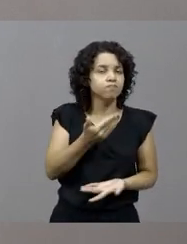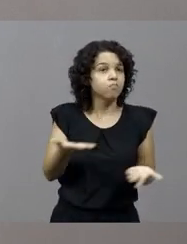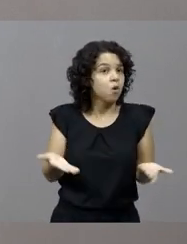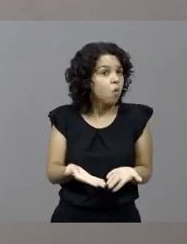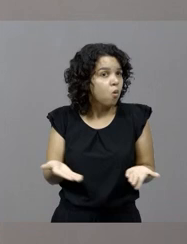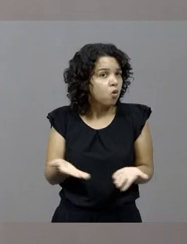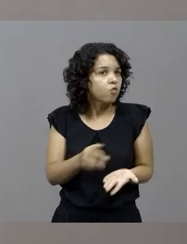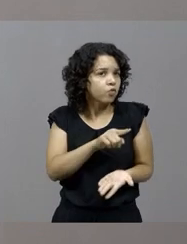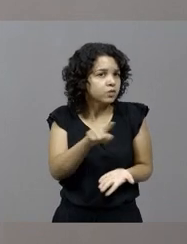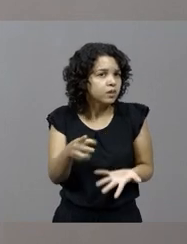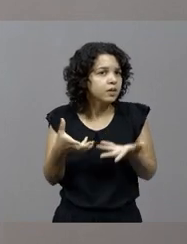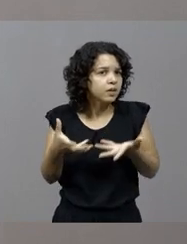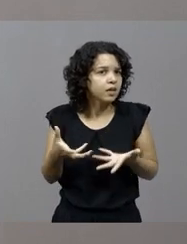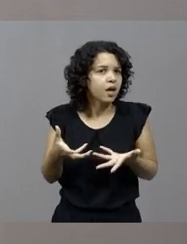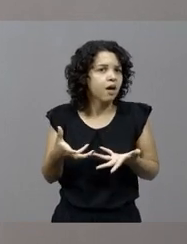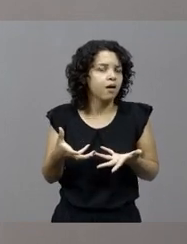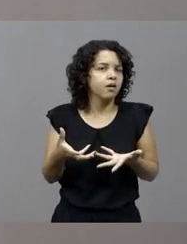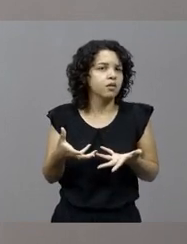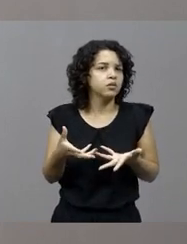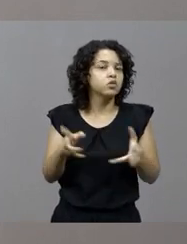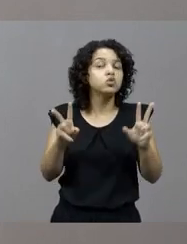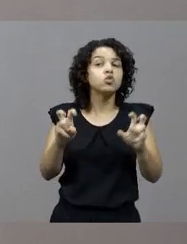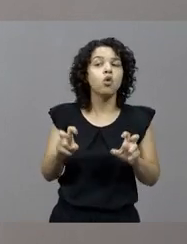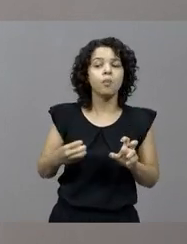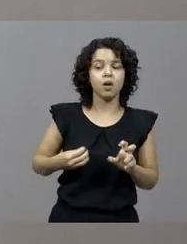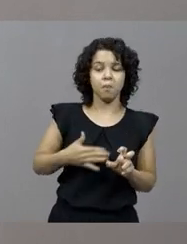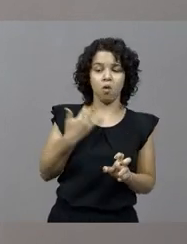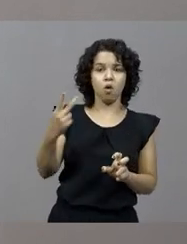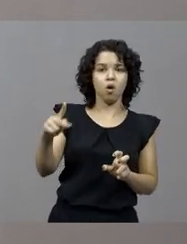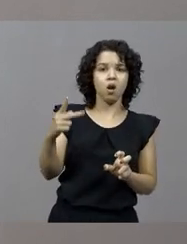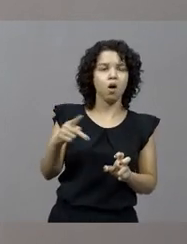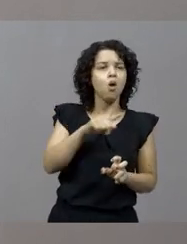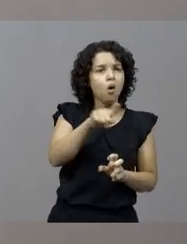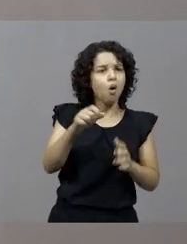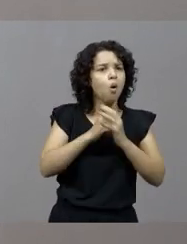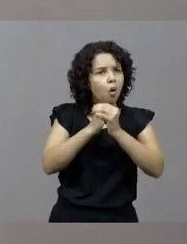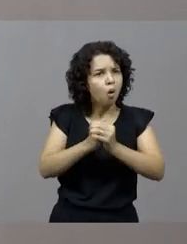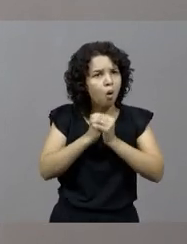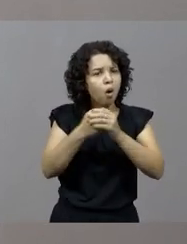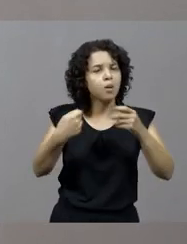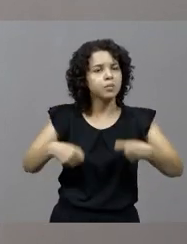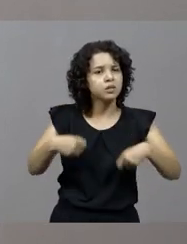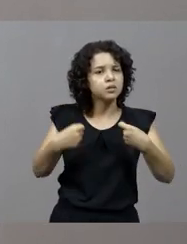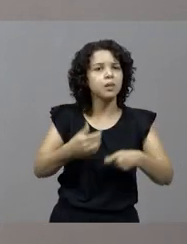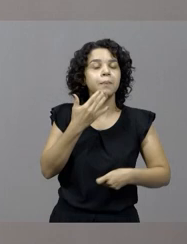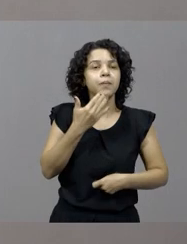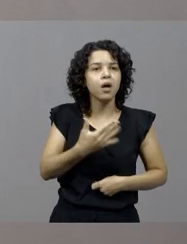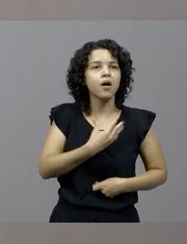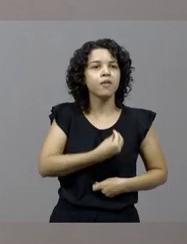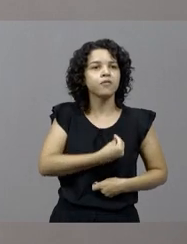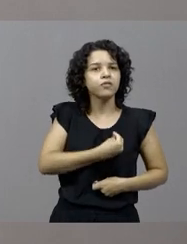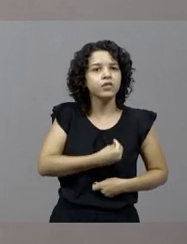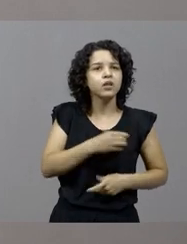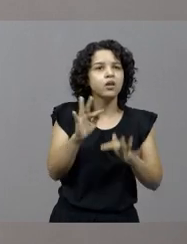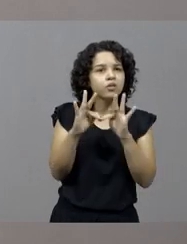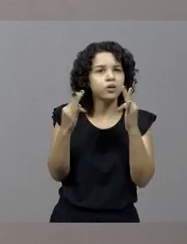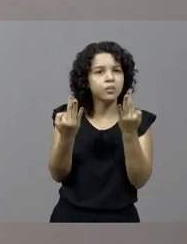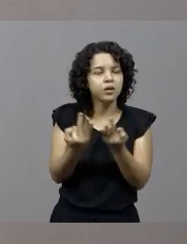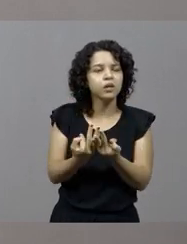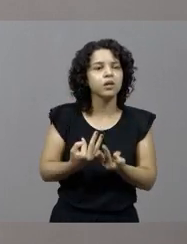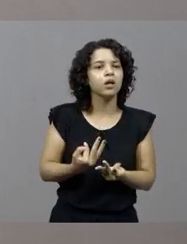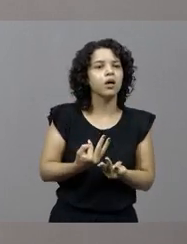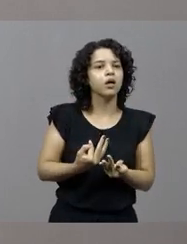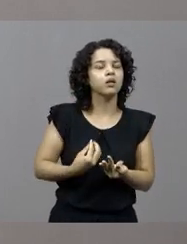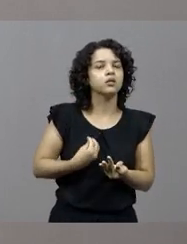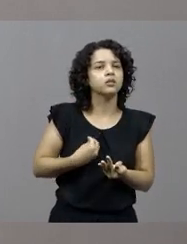coisa em relação à morte de Luiz Fernando, orem. Peça pela vida dos familiares que ficaram vivos, lidando com a mais